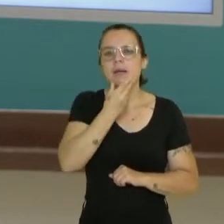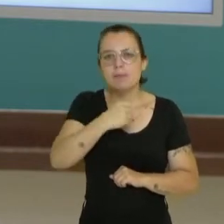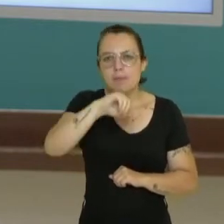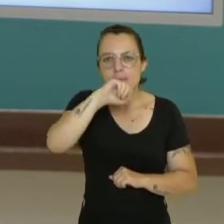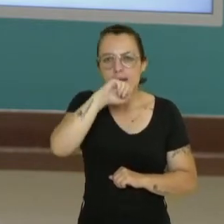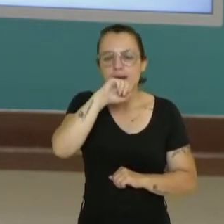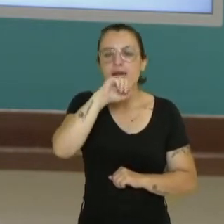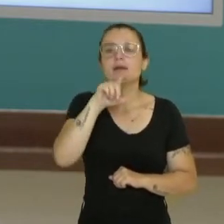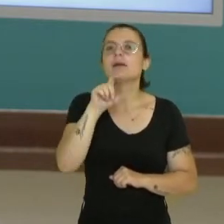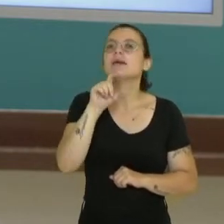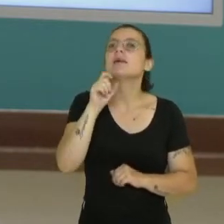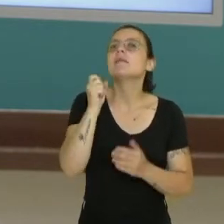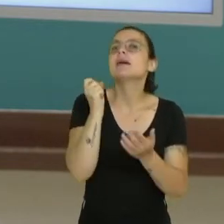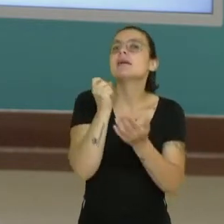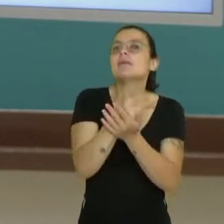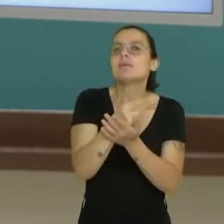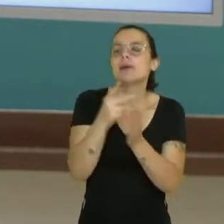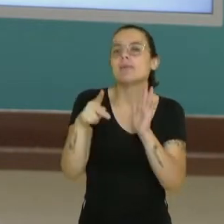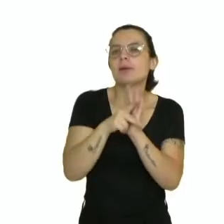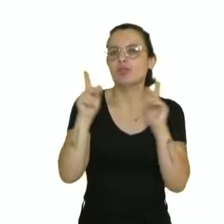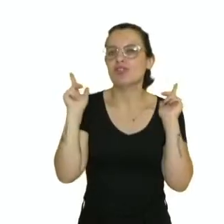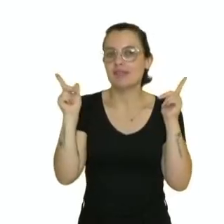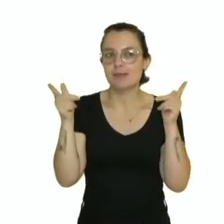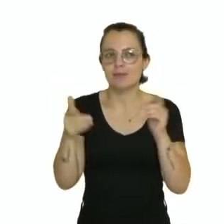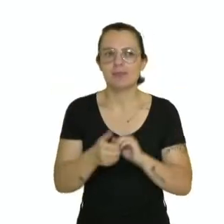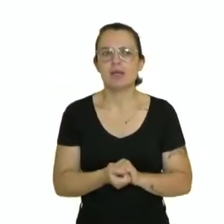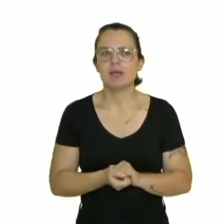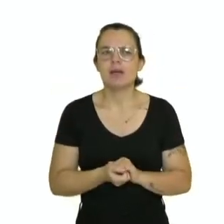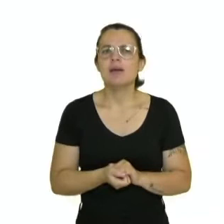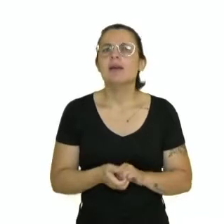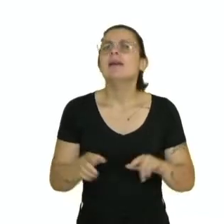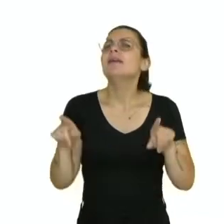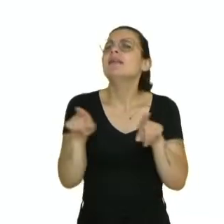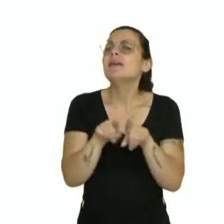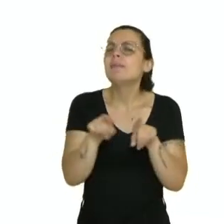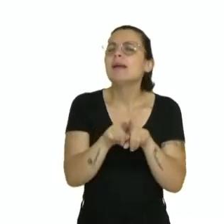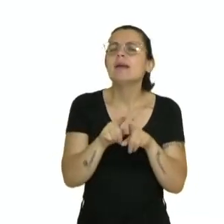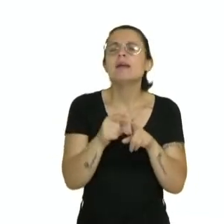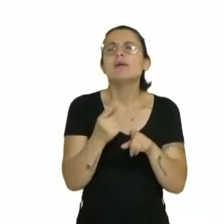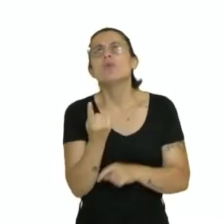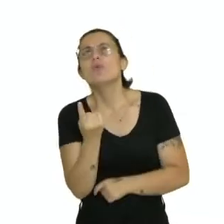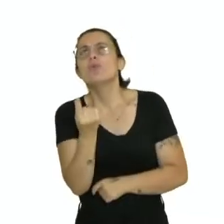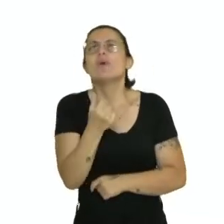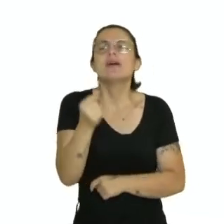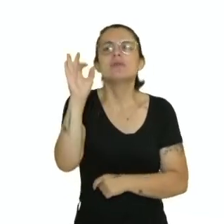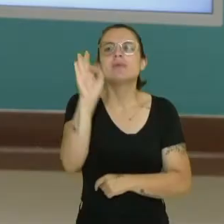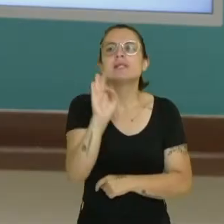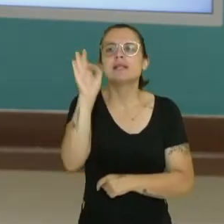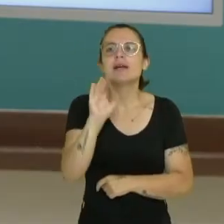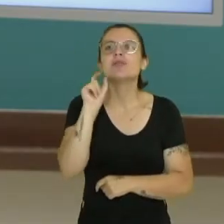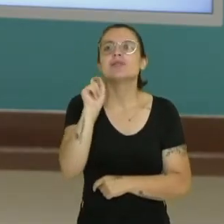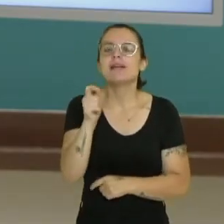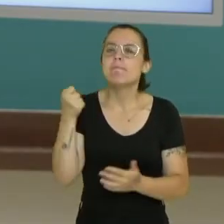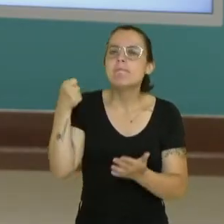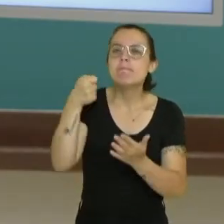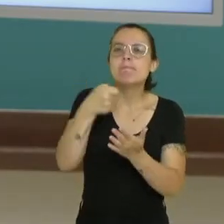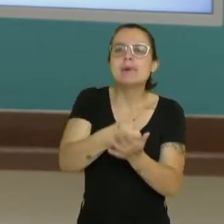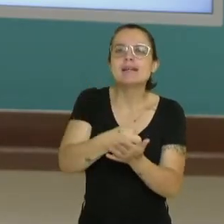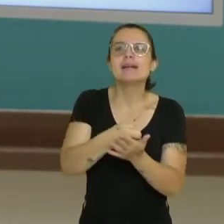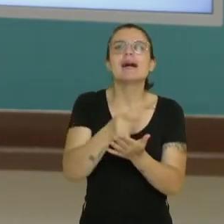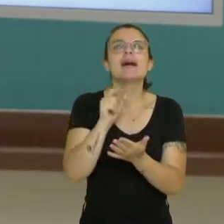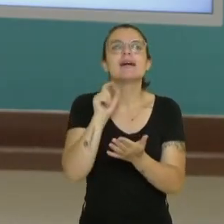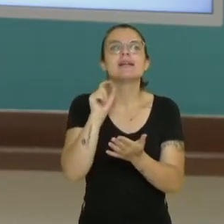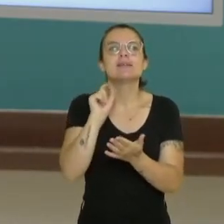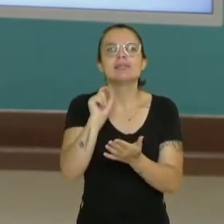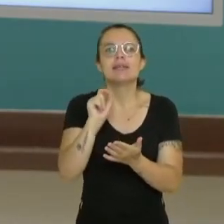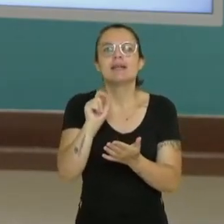é utilizado para lazer? E para as despesas essenciais, qual é a porcentagem? E para a